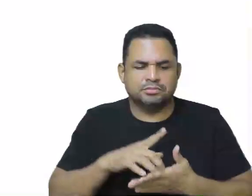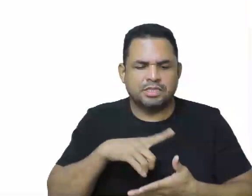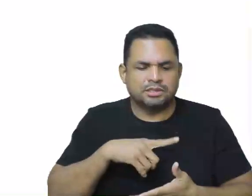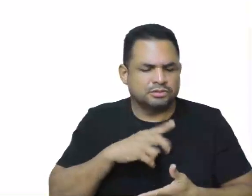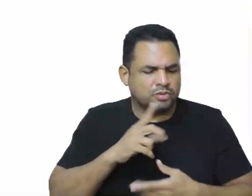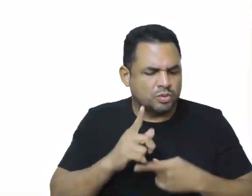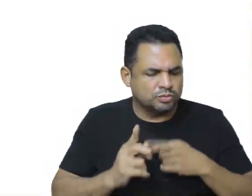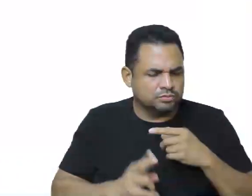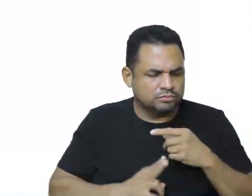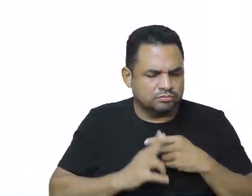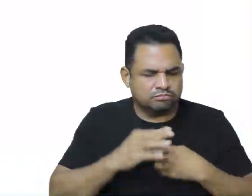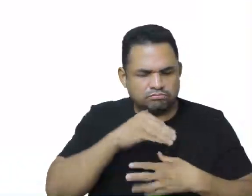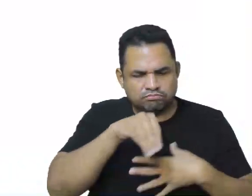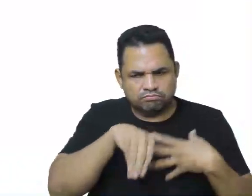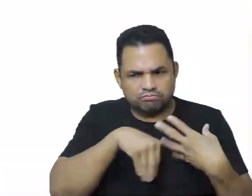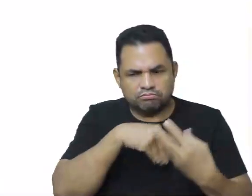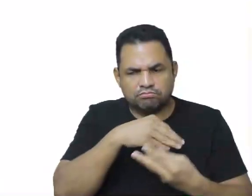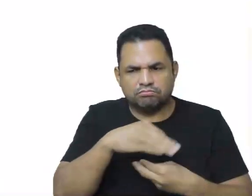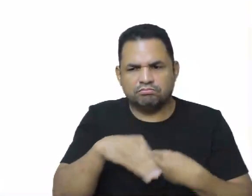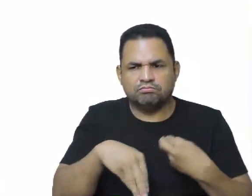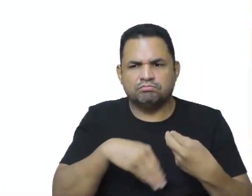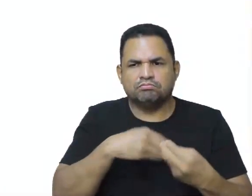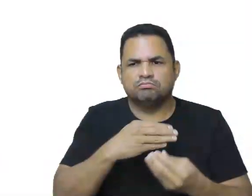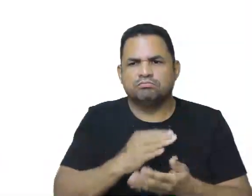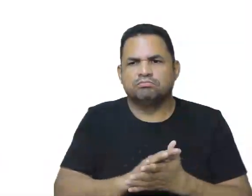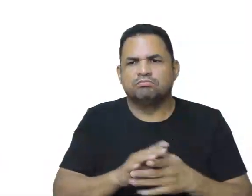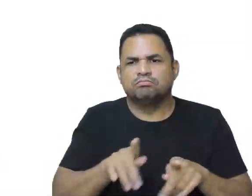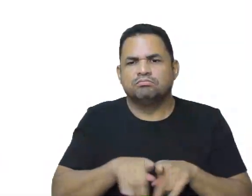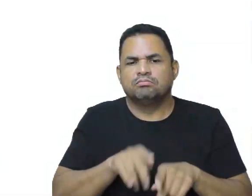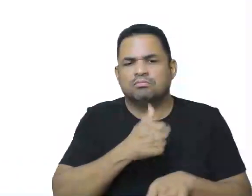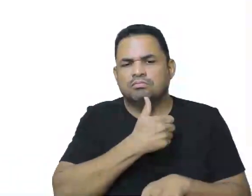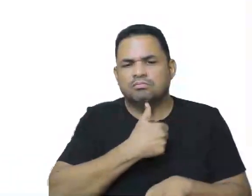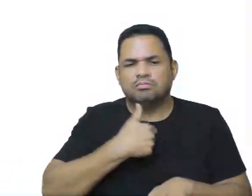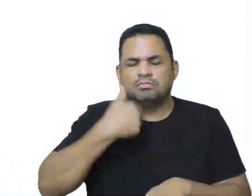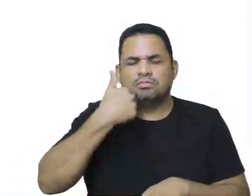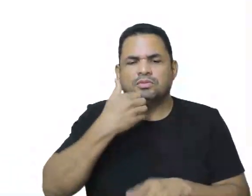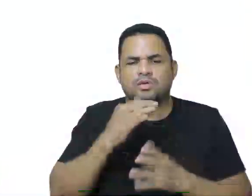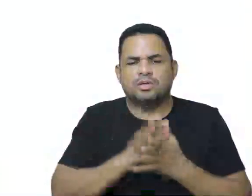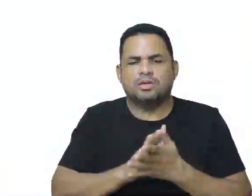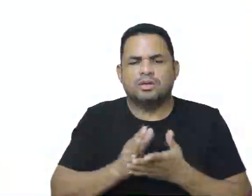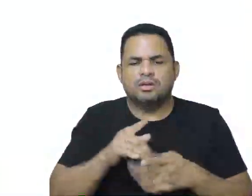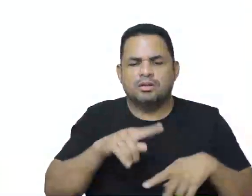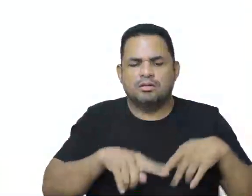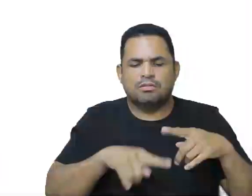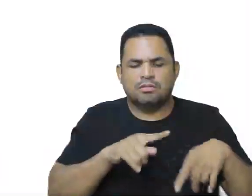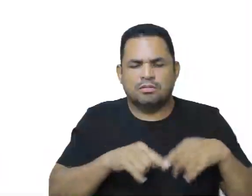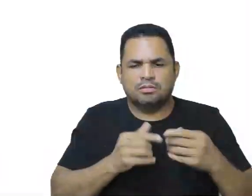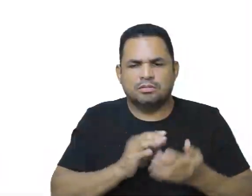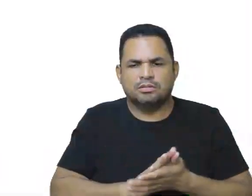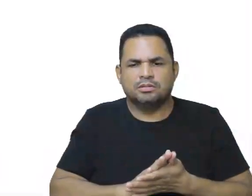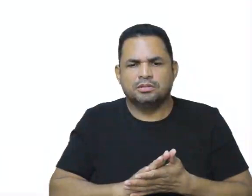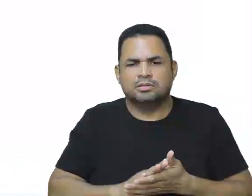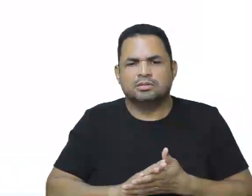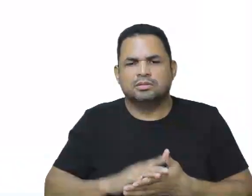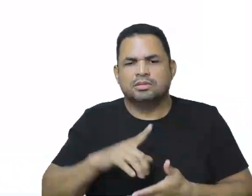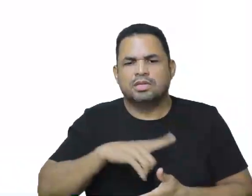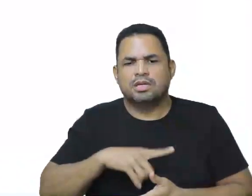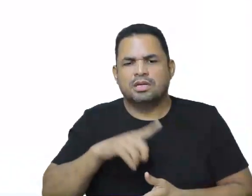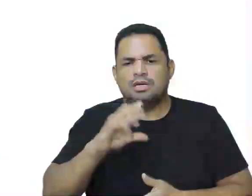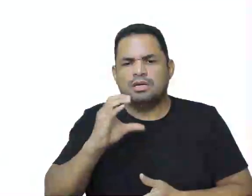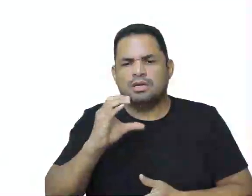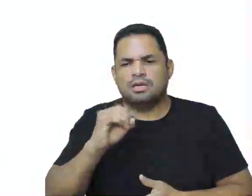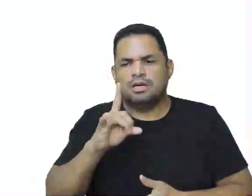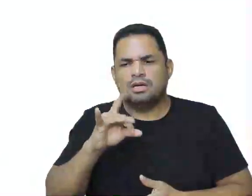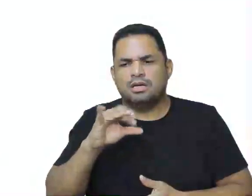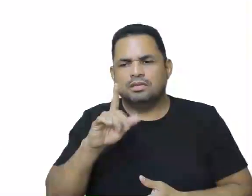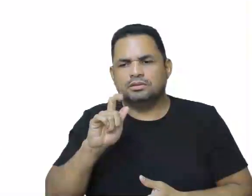um processo de envolvimento e também de melhoria da sua composição a partir da calagem, para corrigir a